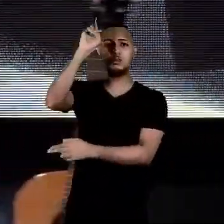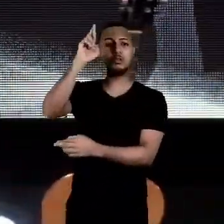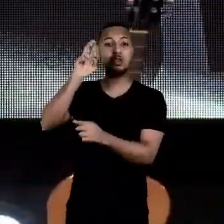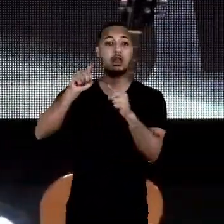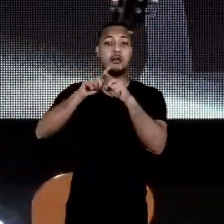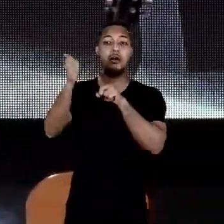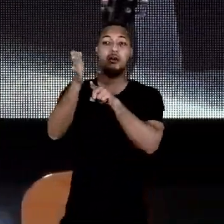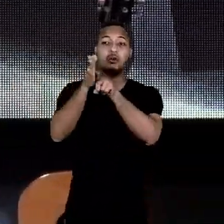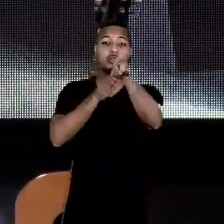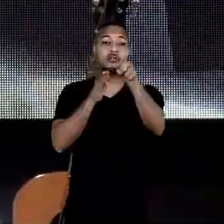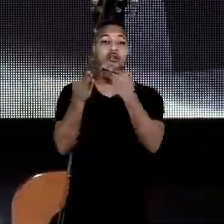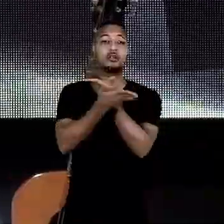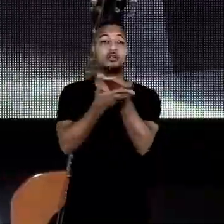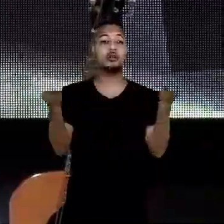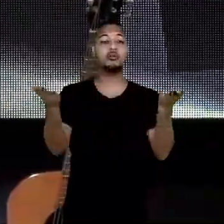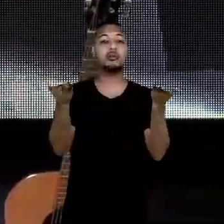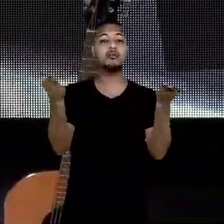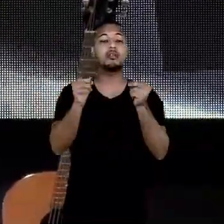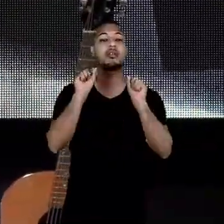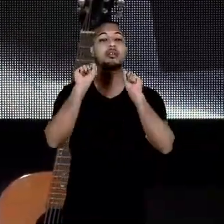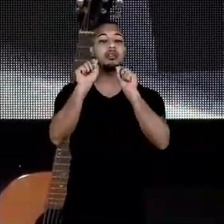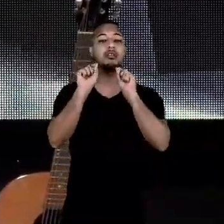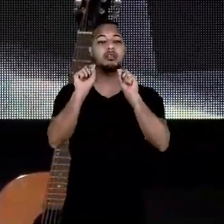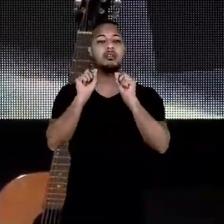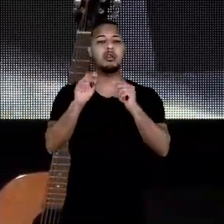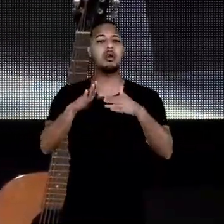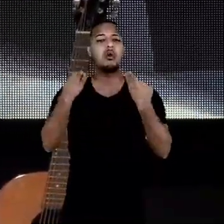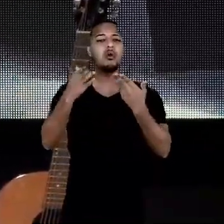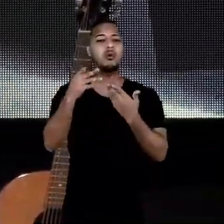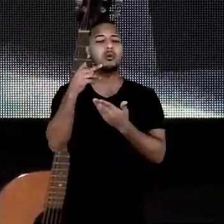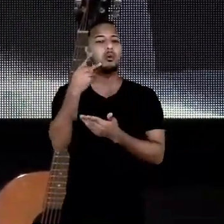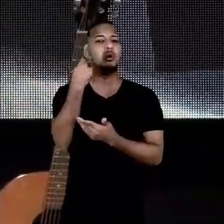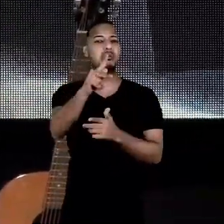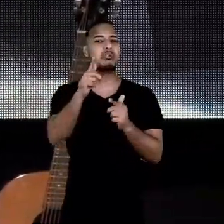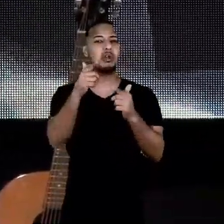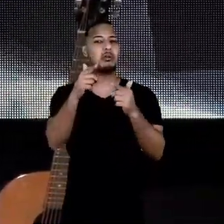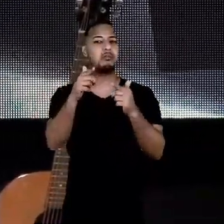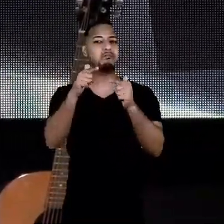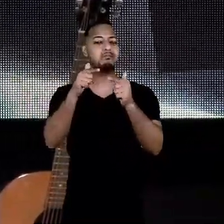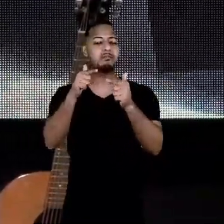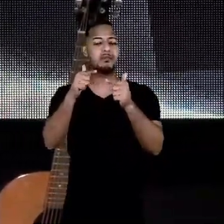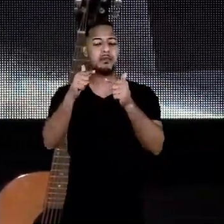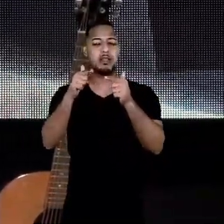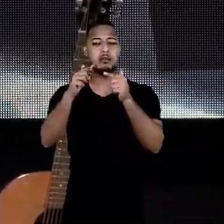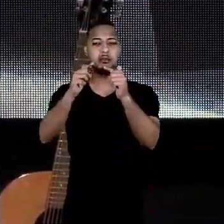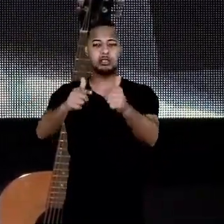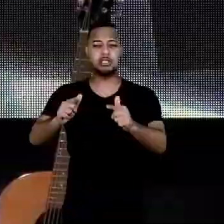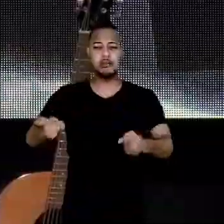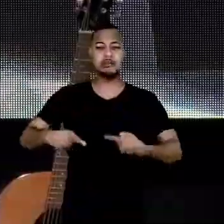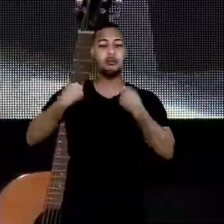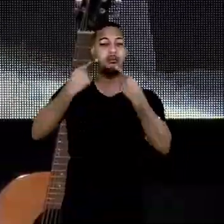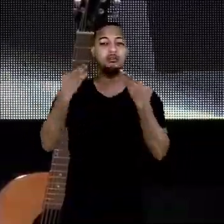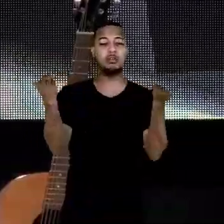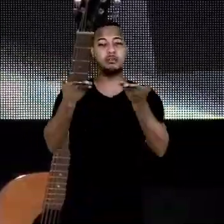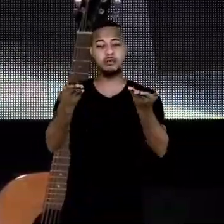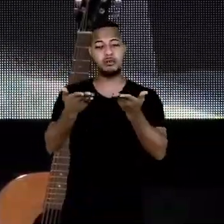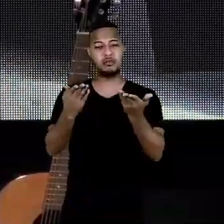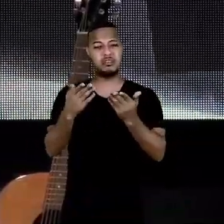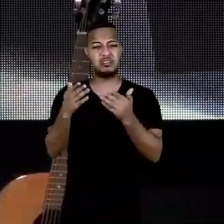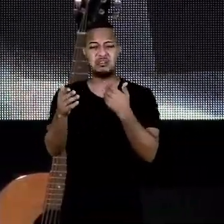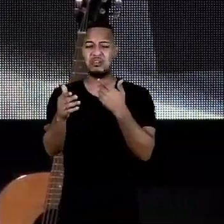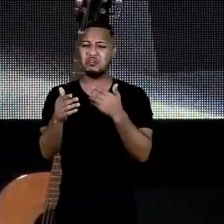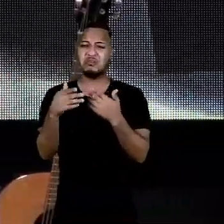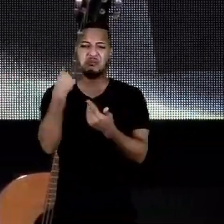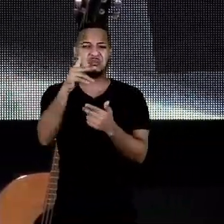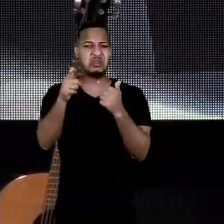nessa noite, diante do cativeiro que você está enfrentando, diante da prisão, seja um vício, uma atitude, um problema, uma falta